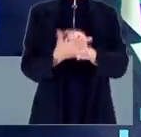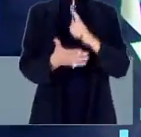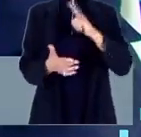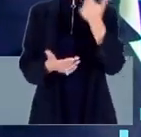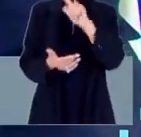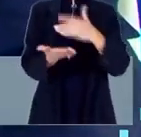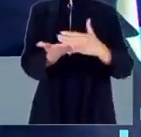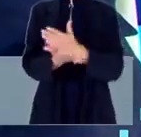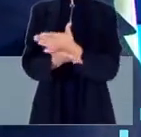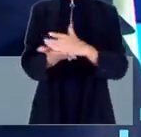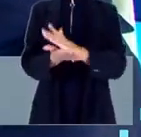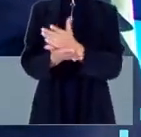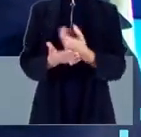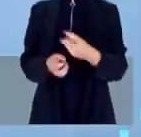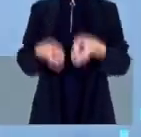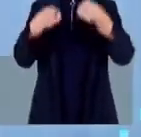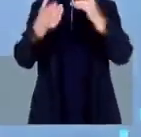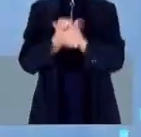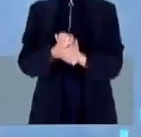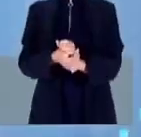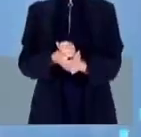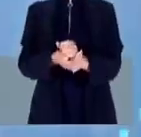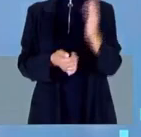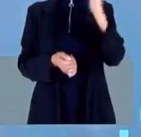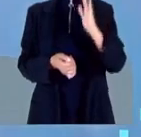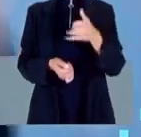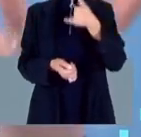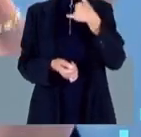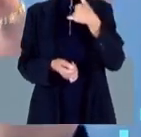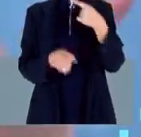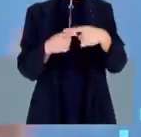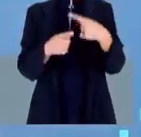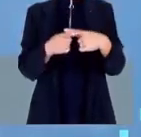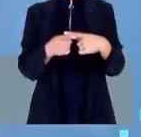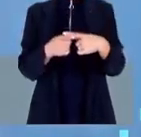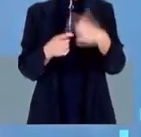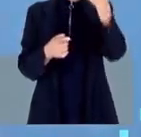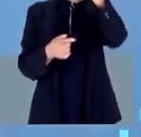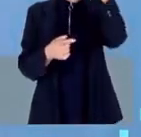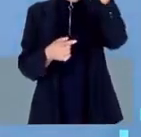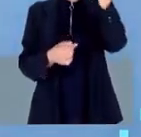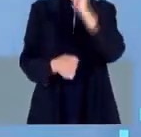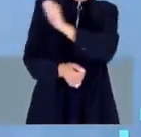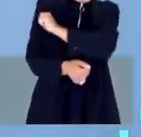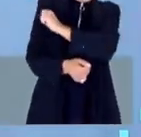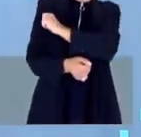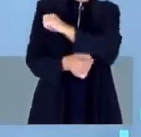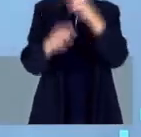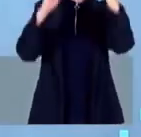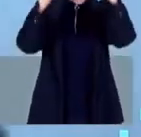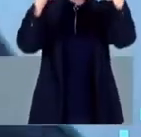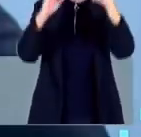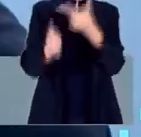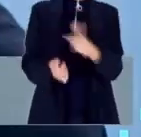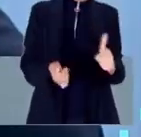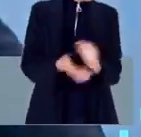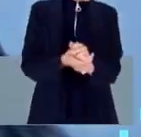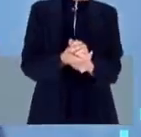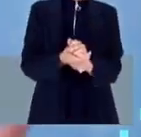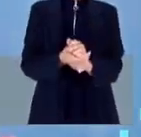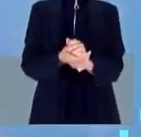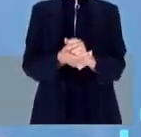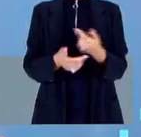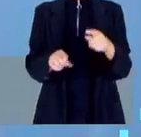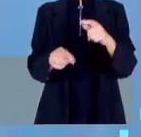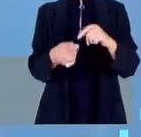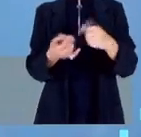incomoda Ratinho é triste Brasil em que as suas autoridades não se dão a respeito e acabam fazendo com que fique